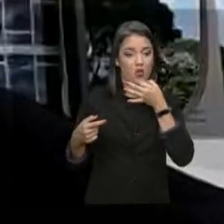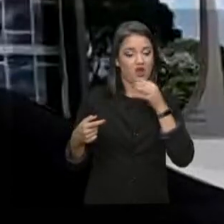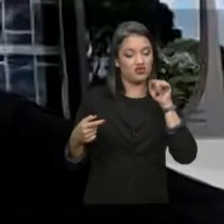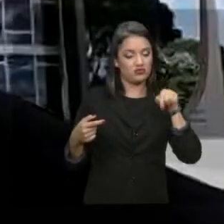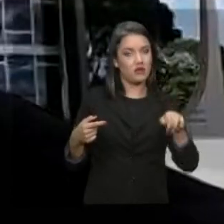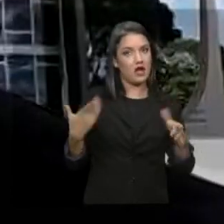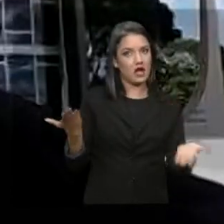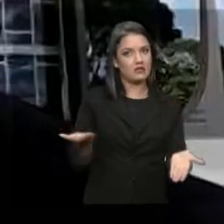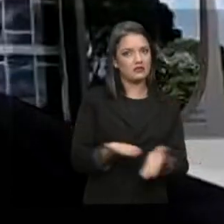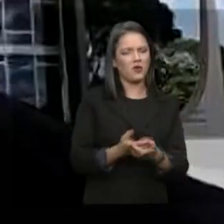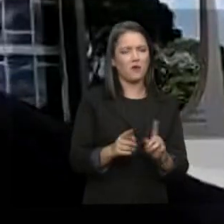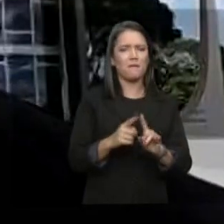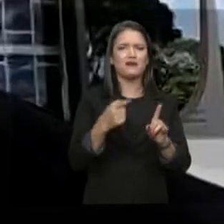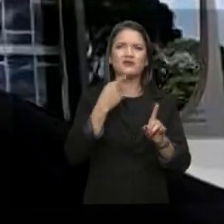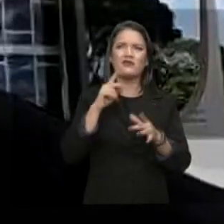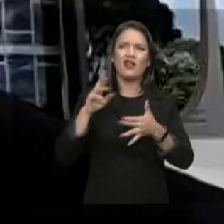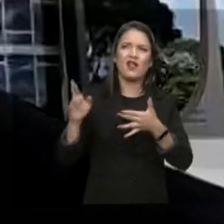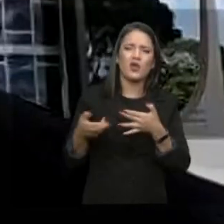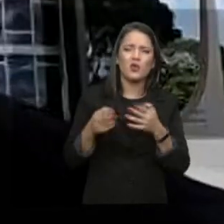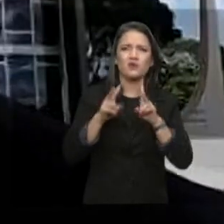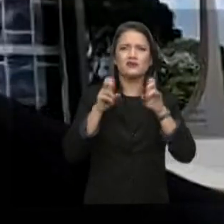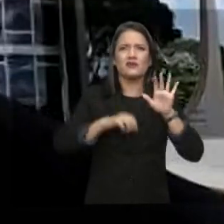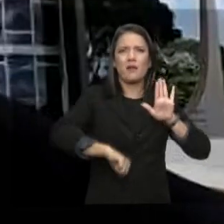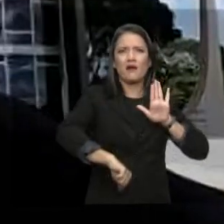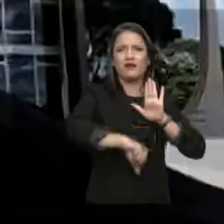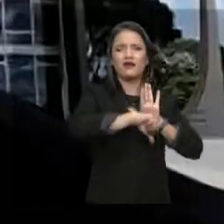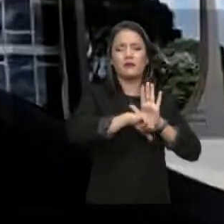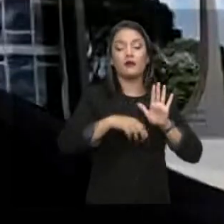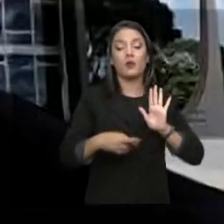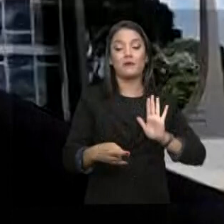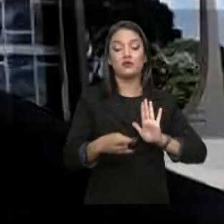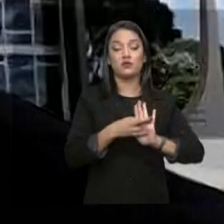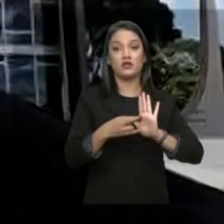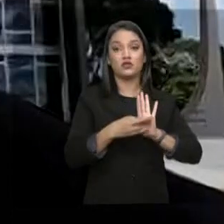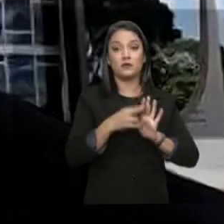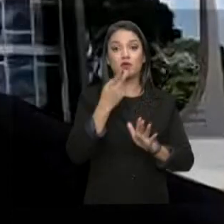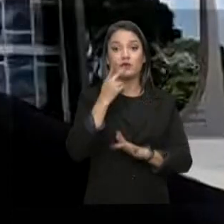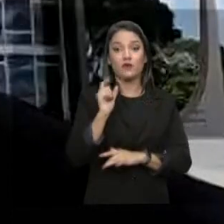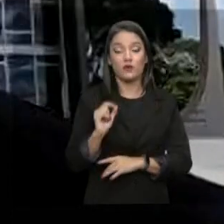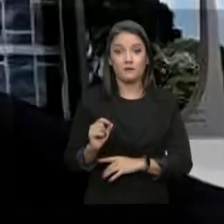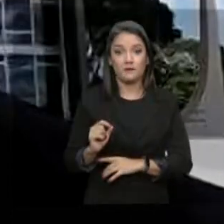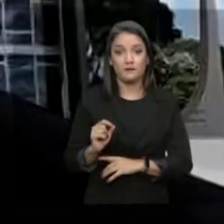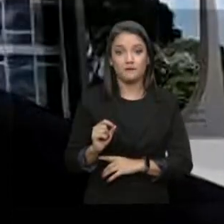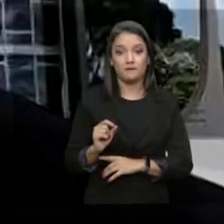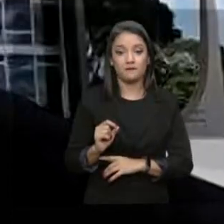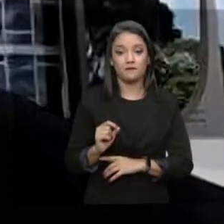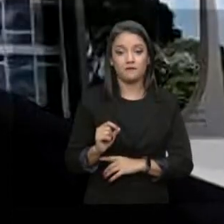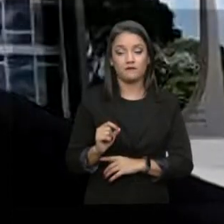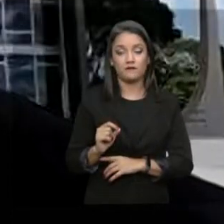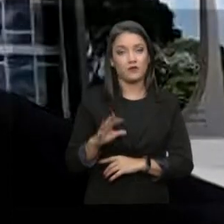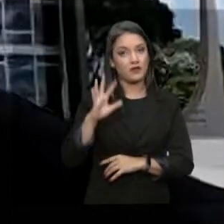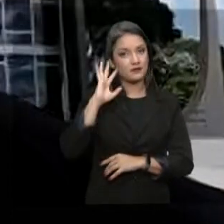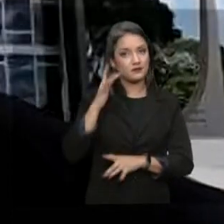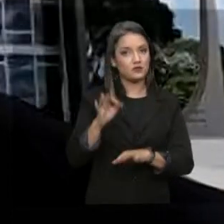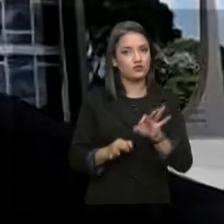no caso, quando falo em recursos em matéria criminal, o que o regimento interno está a dizer é que as medidas judiciais cabíveis,